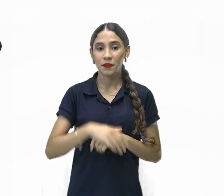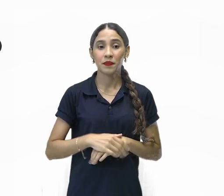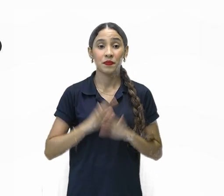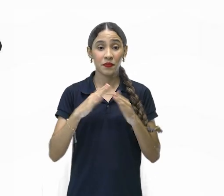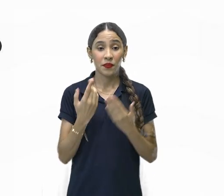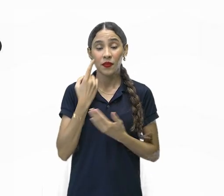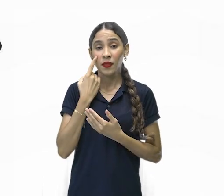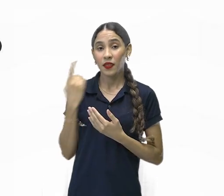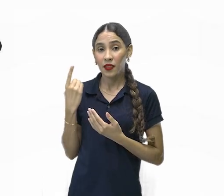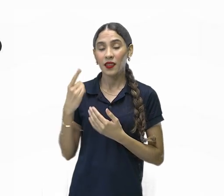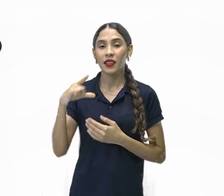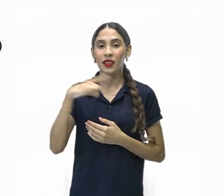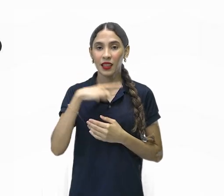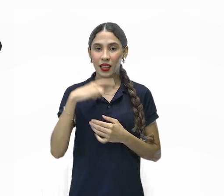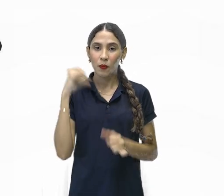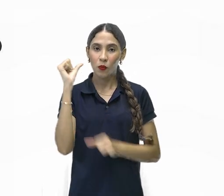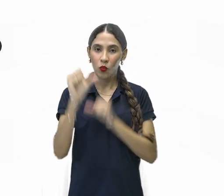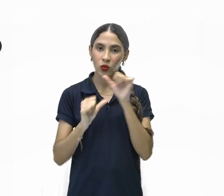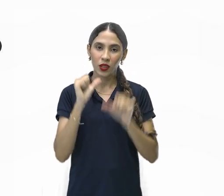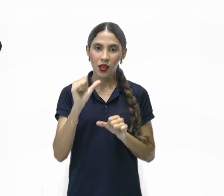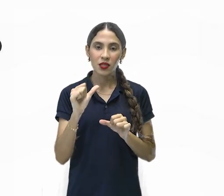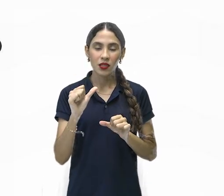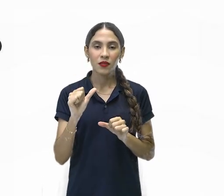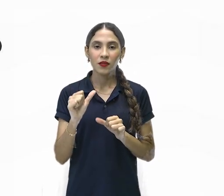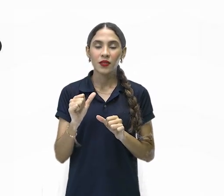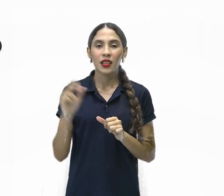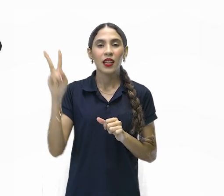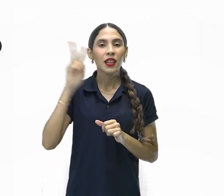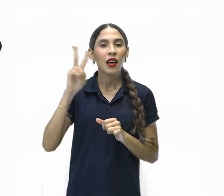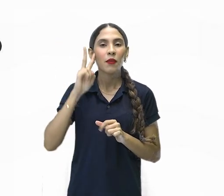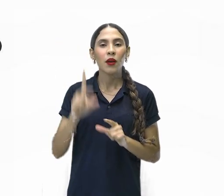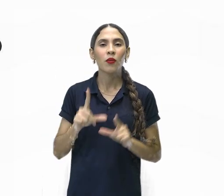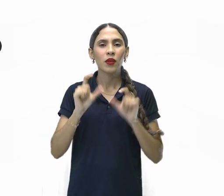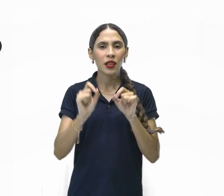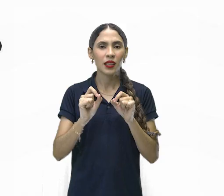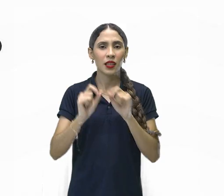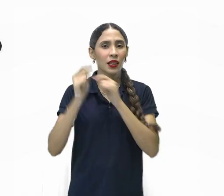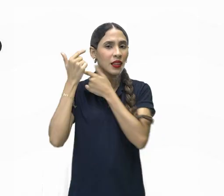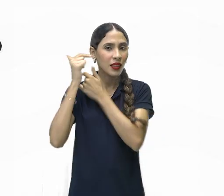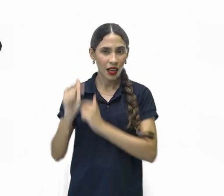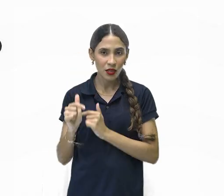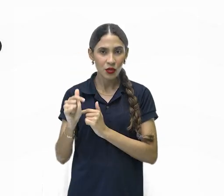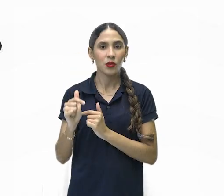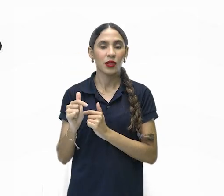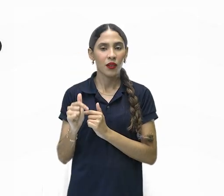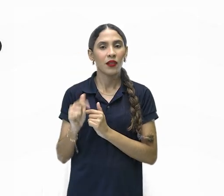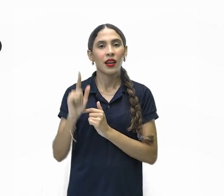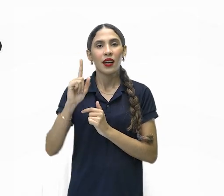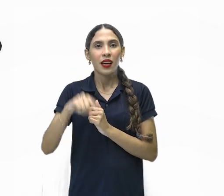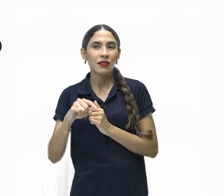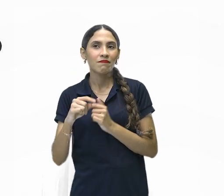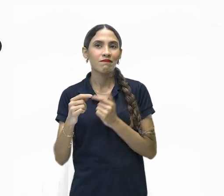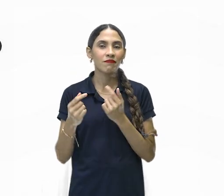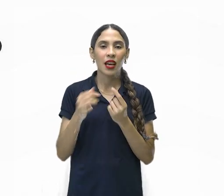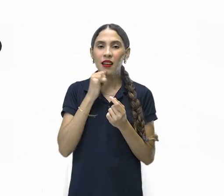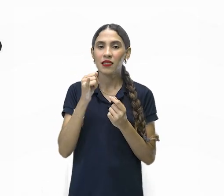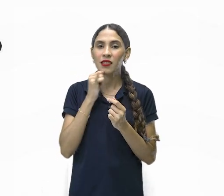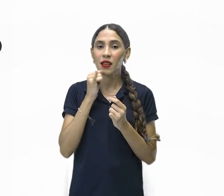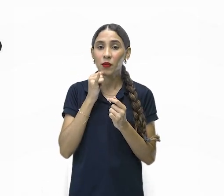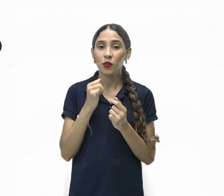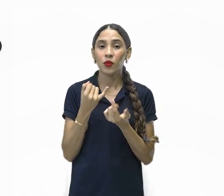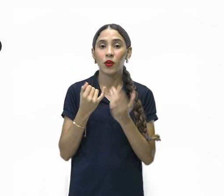quando falamos de ter essa mudança, vamos ver que no tradicional é aquela coisa da